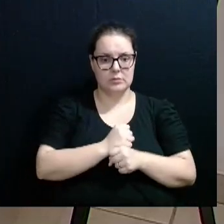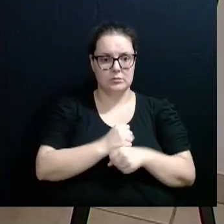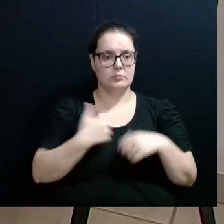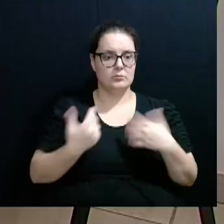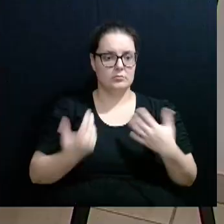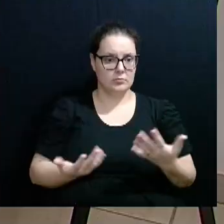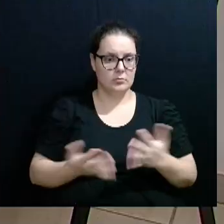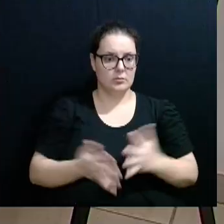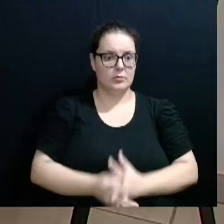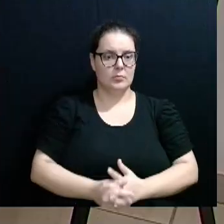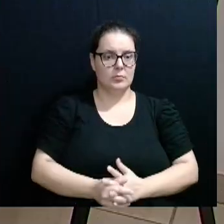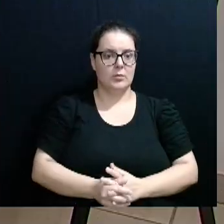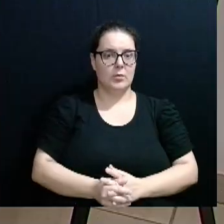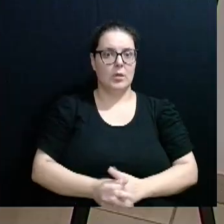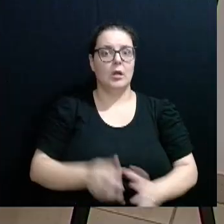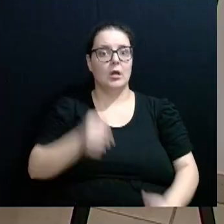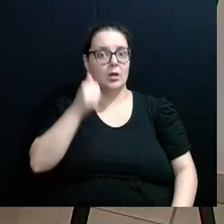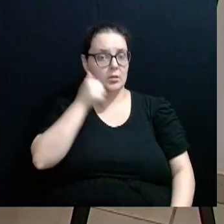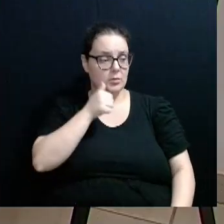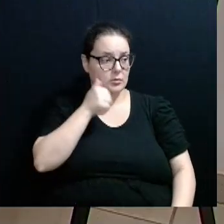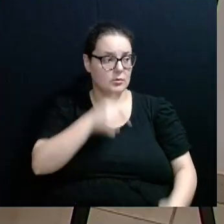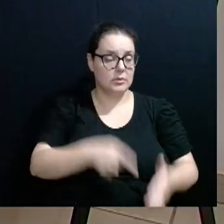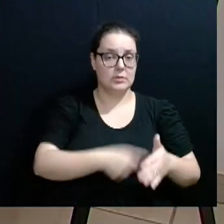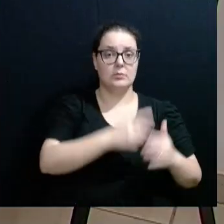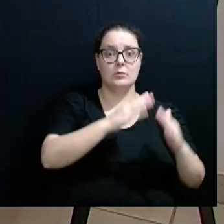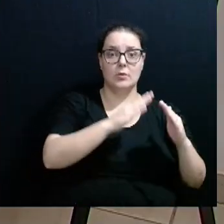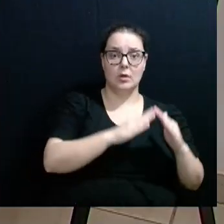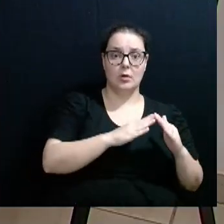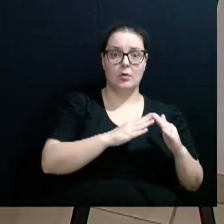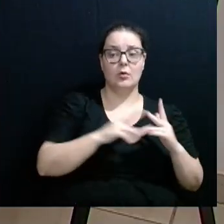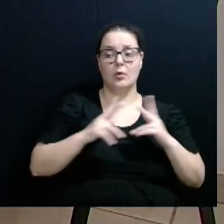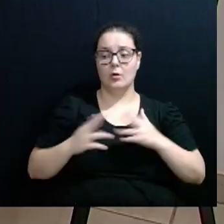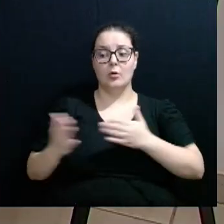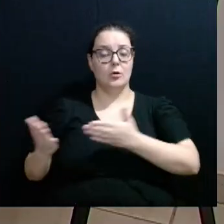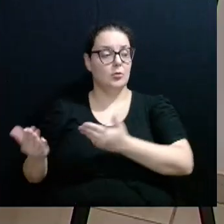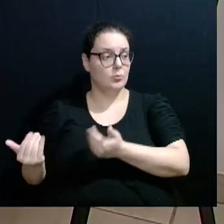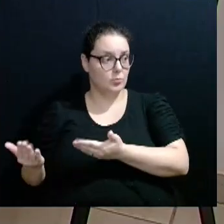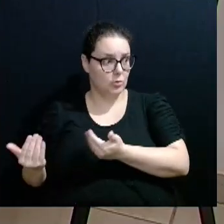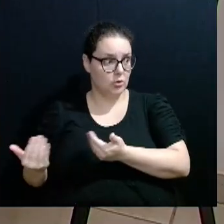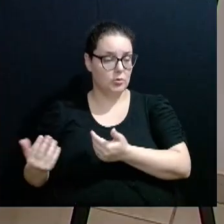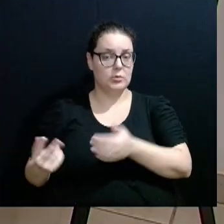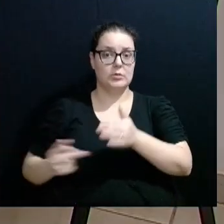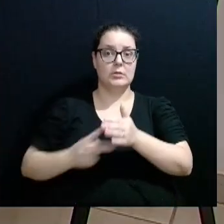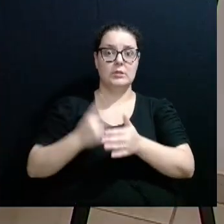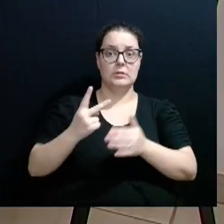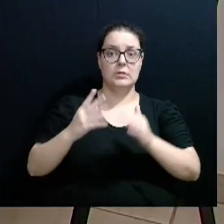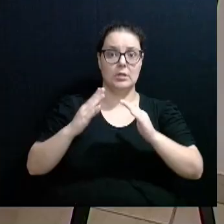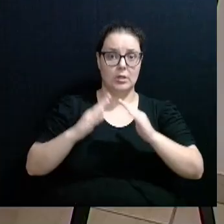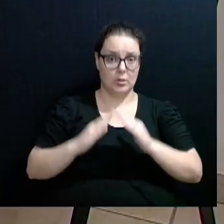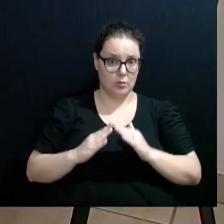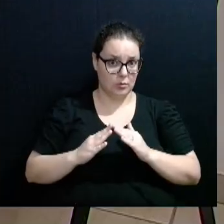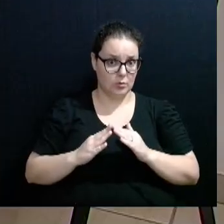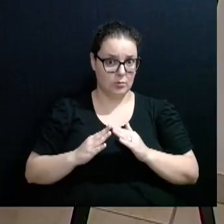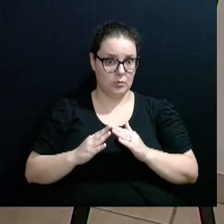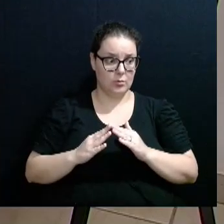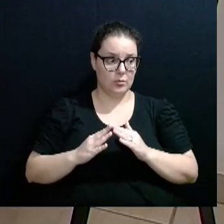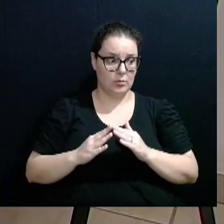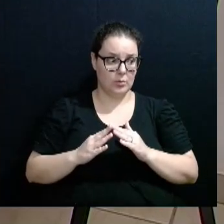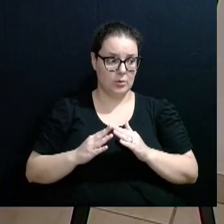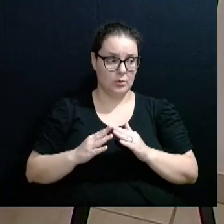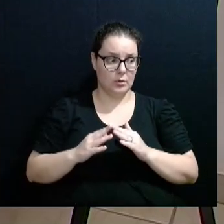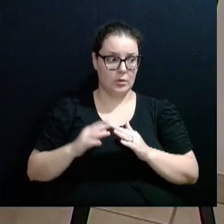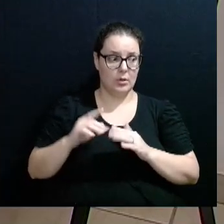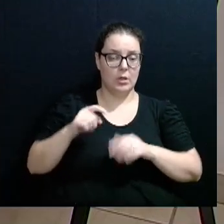as mulheres da primeira casa quanto os jovens da segunda casa, isso tem